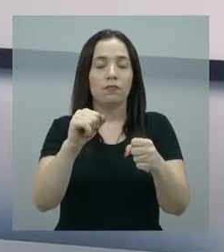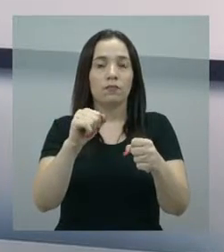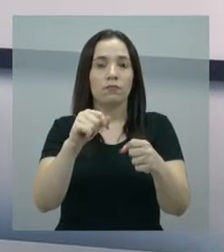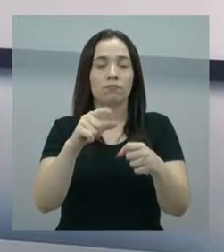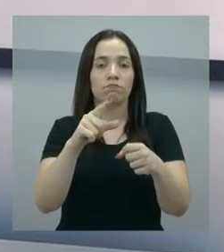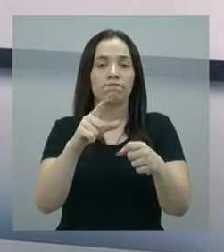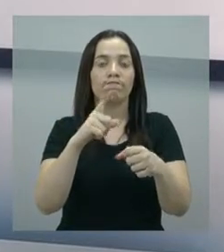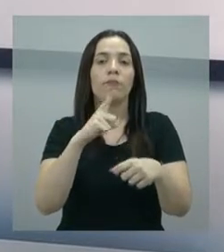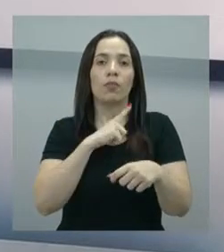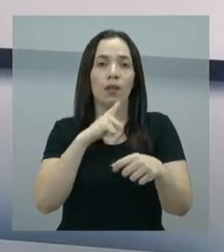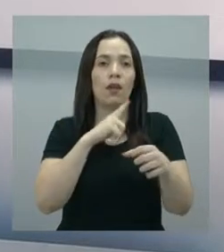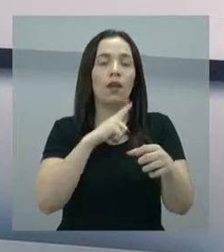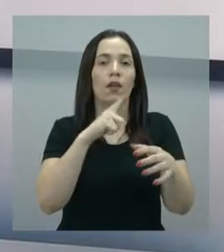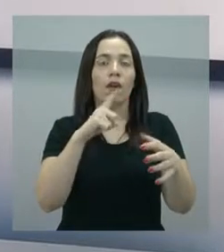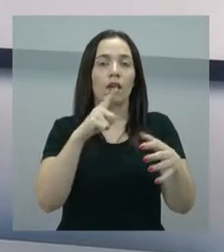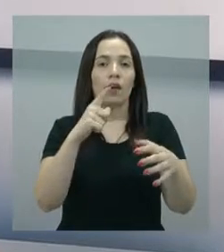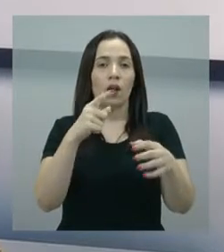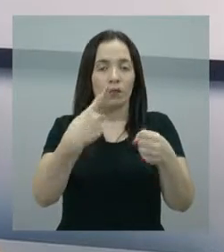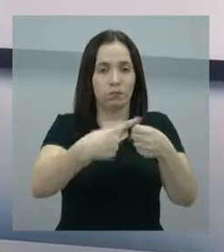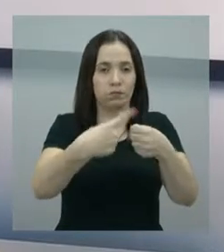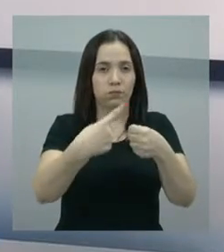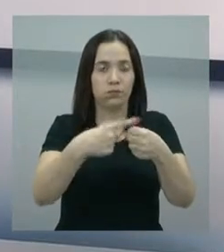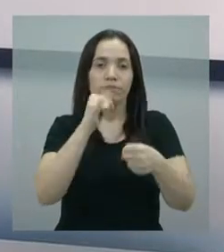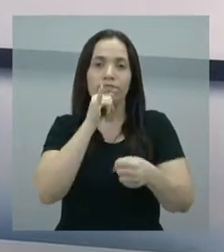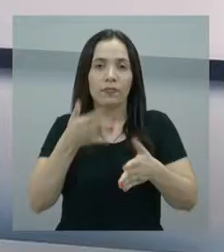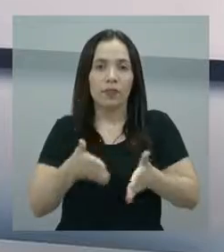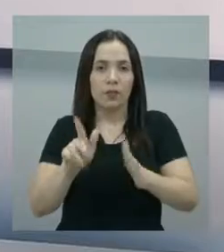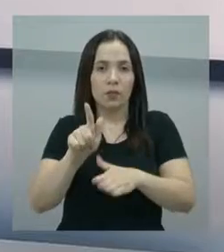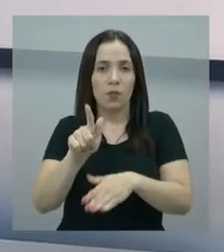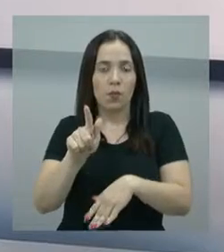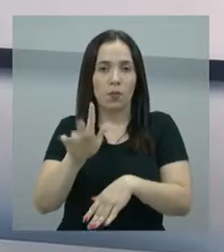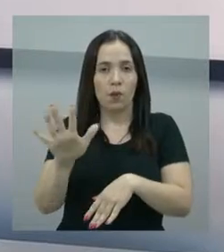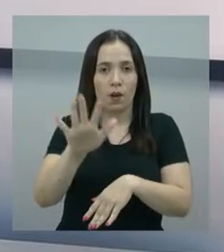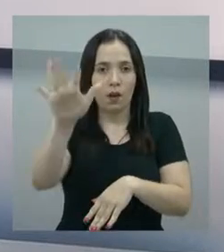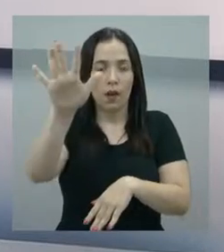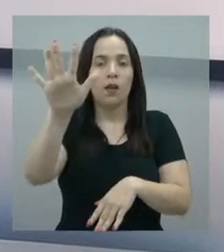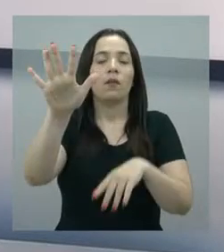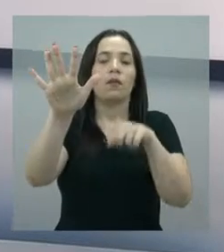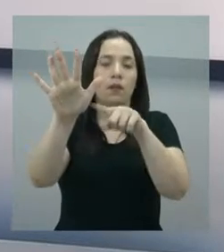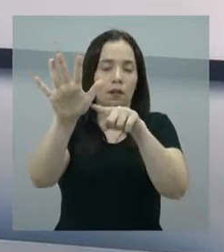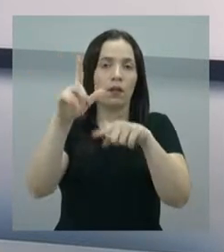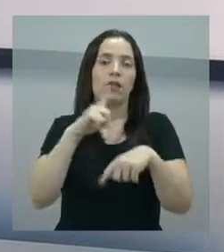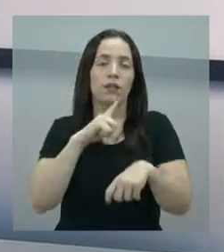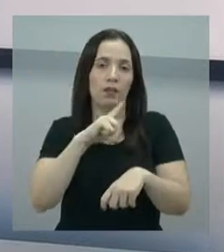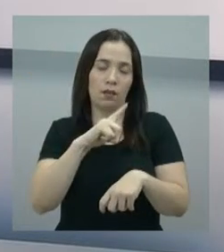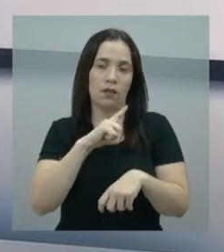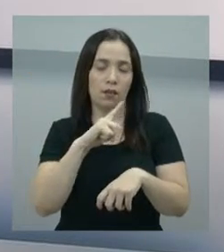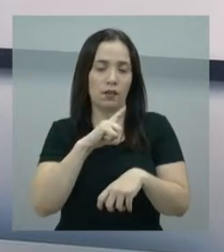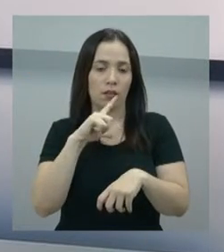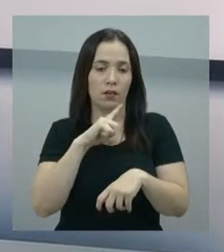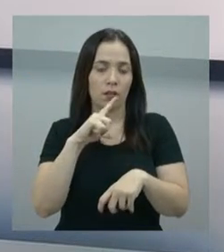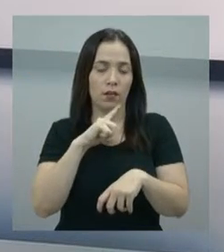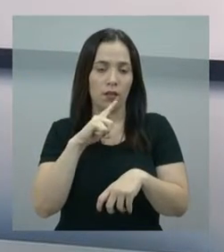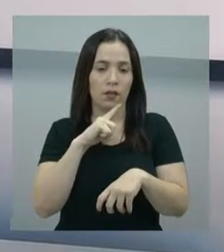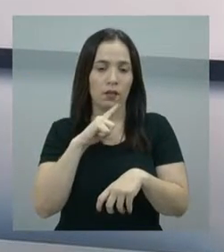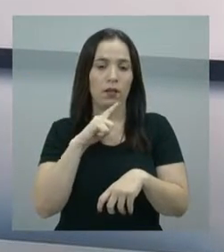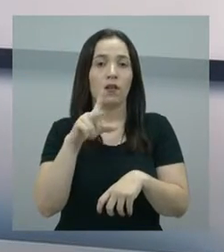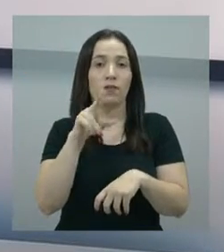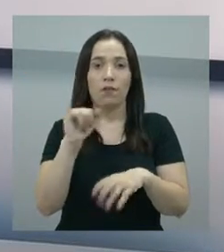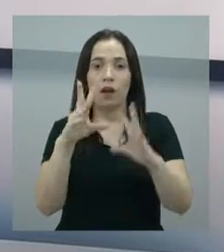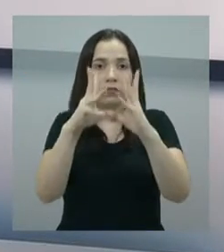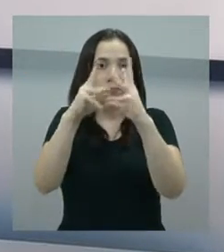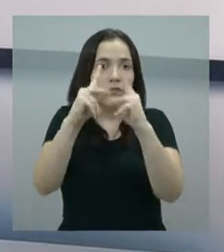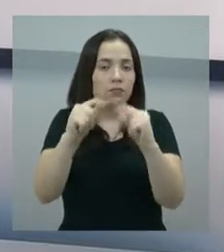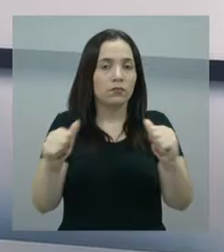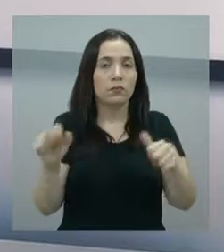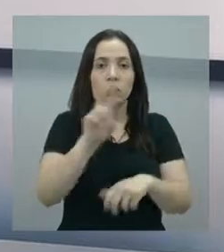estupefada, apavorado, né? Um cidadão que nasceu em Guaramiranga se enquadra nos municípios e deverá